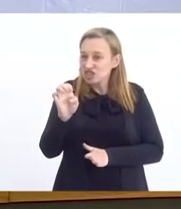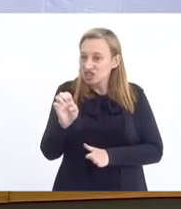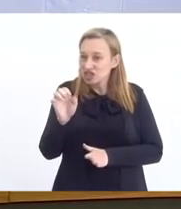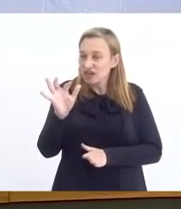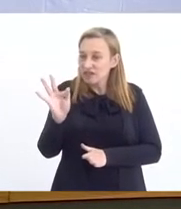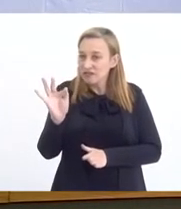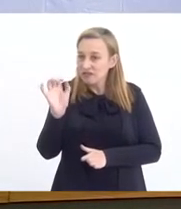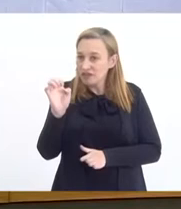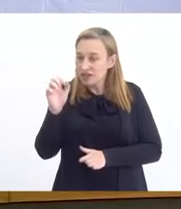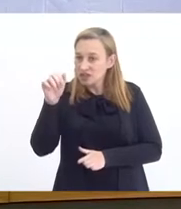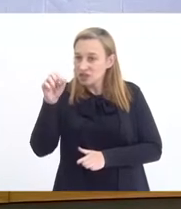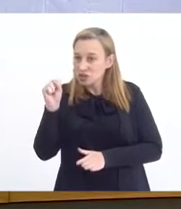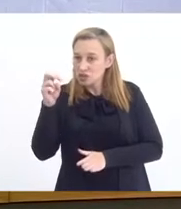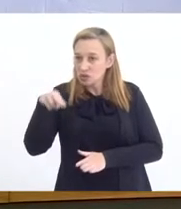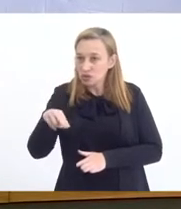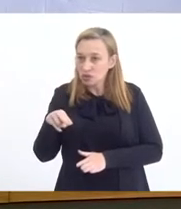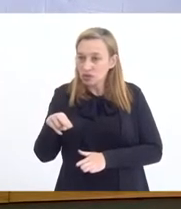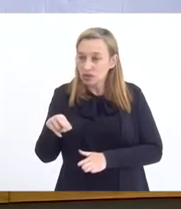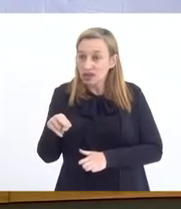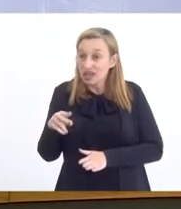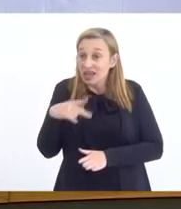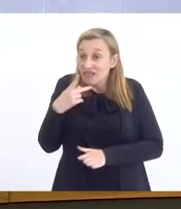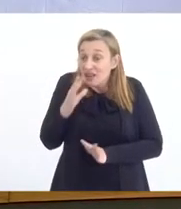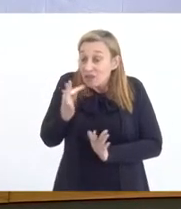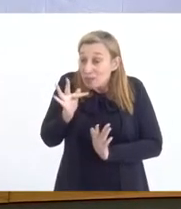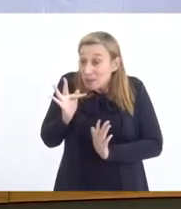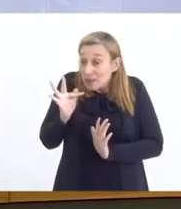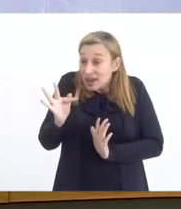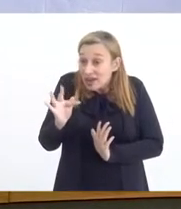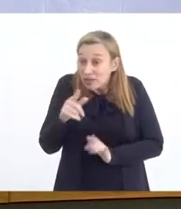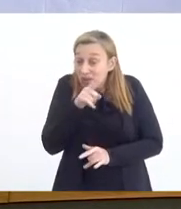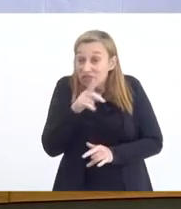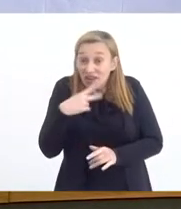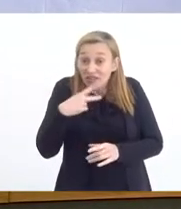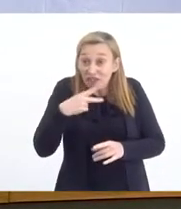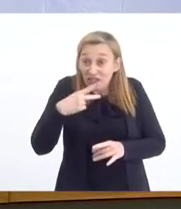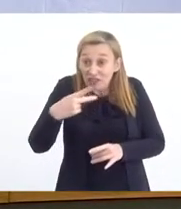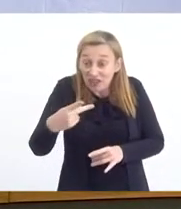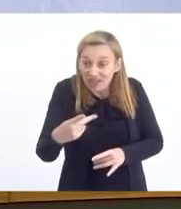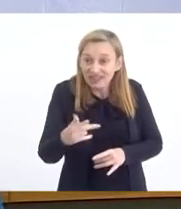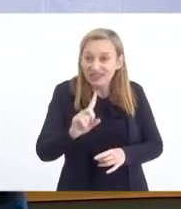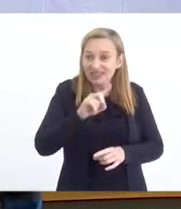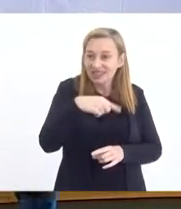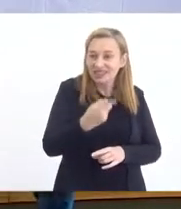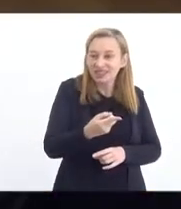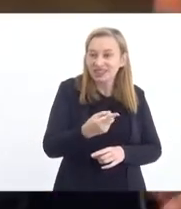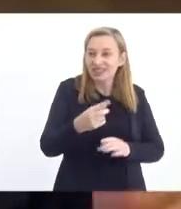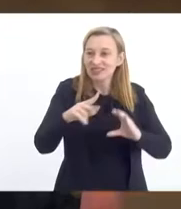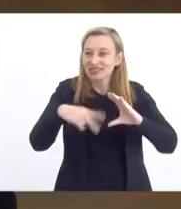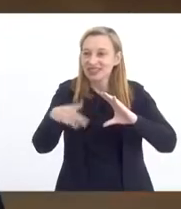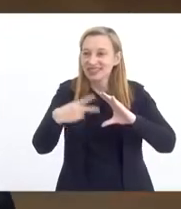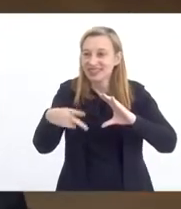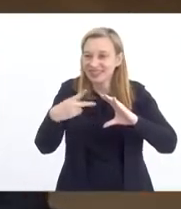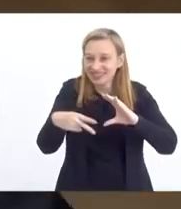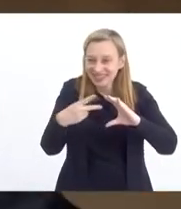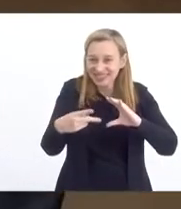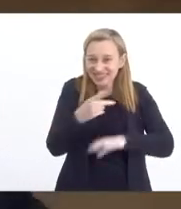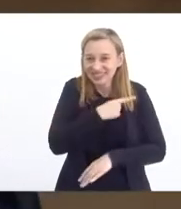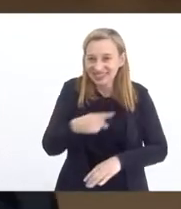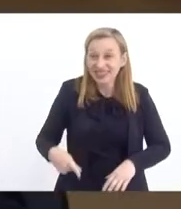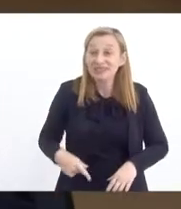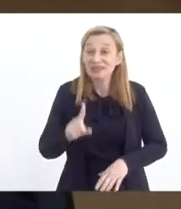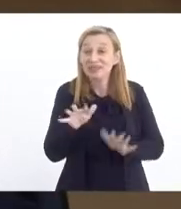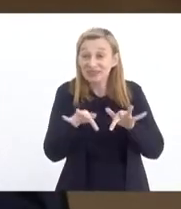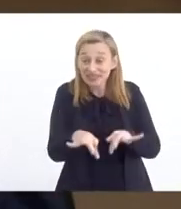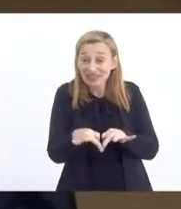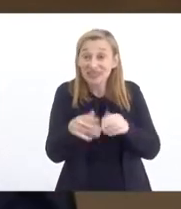que a fala fosse brevíssima, porque diz que ele gosta muito de falar. Em seguida vai falar o presidente da Câmara, para a gente